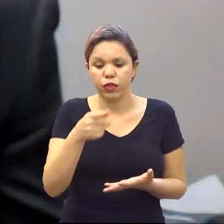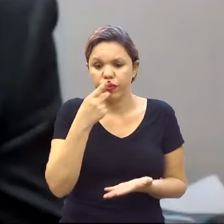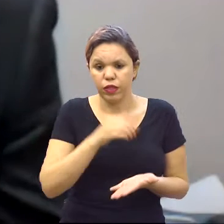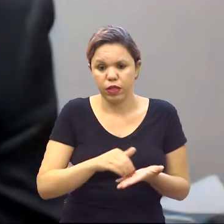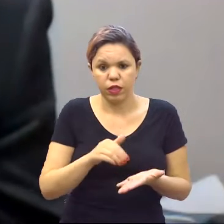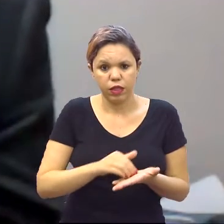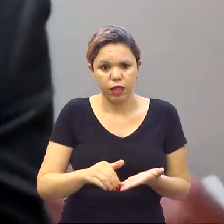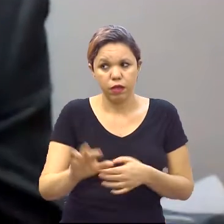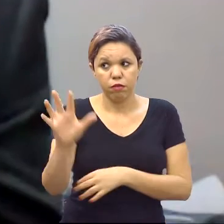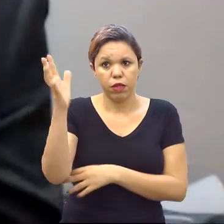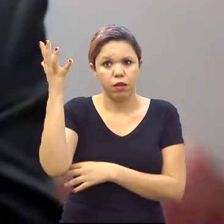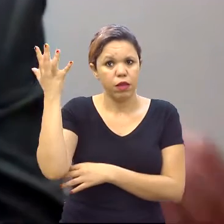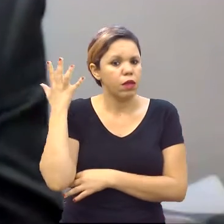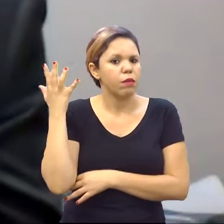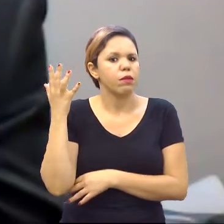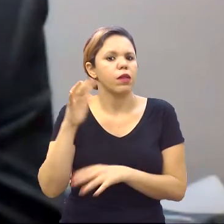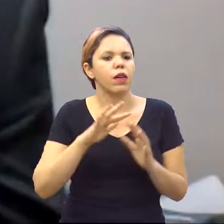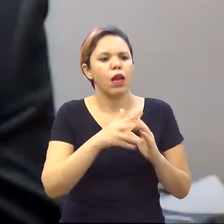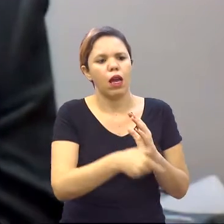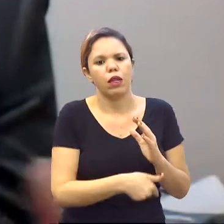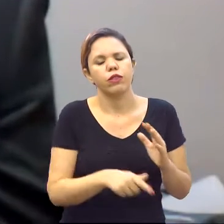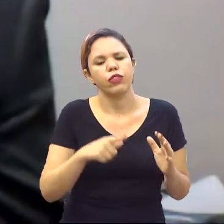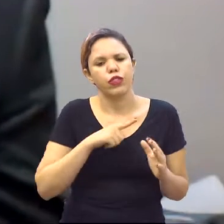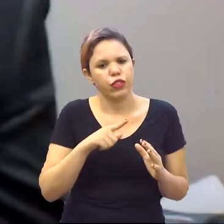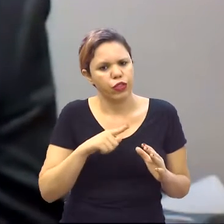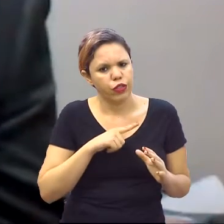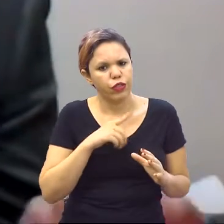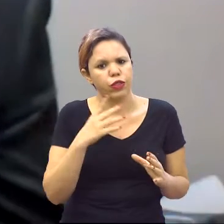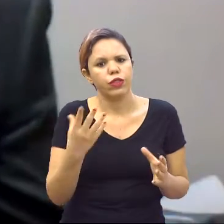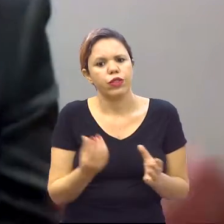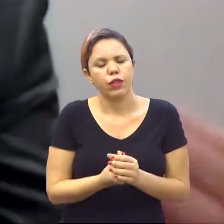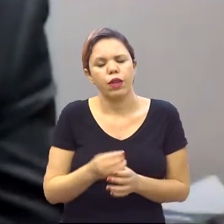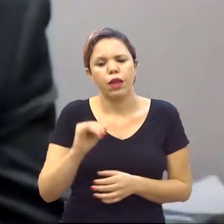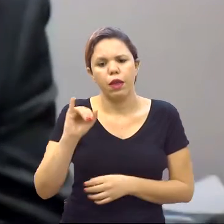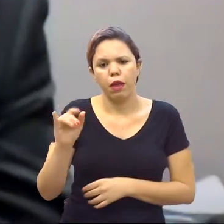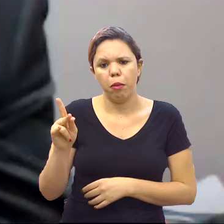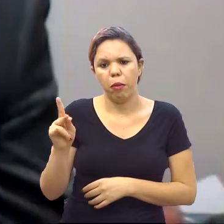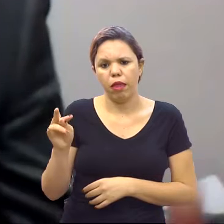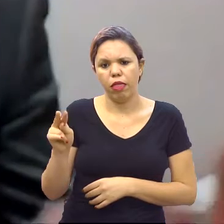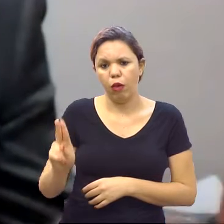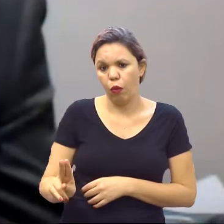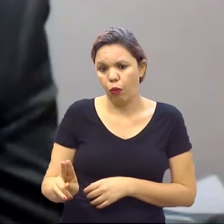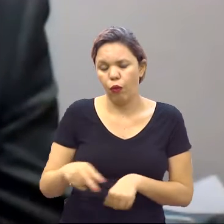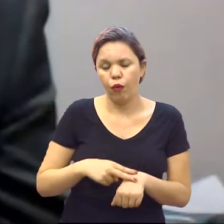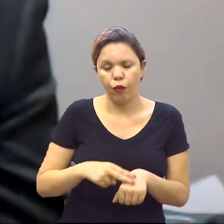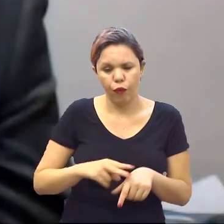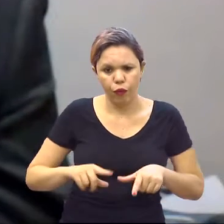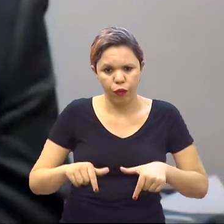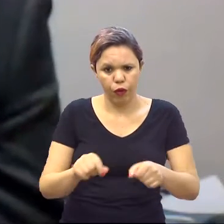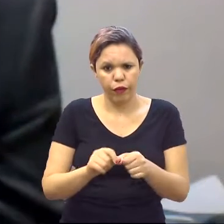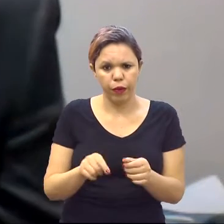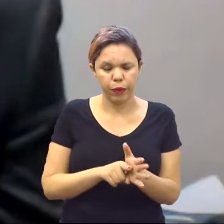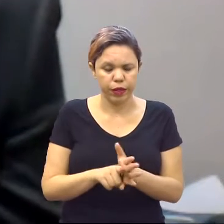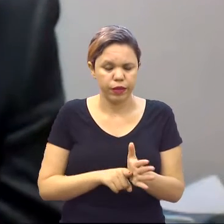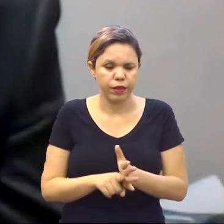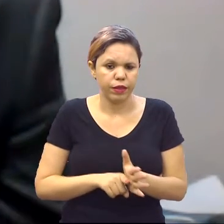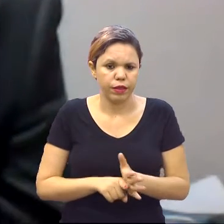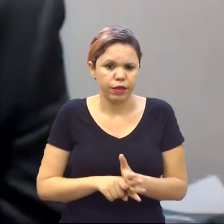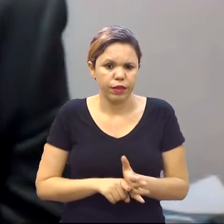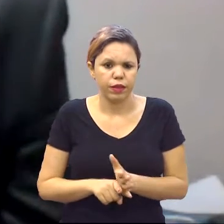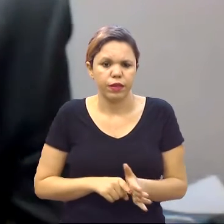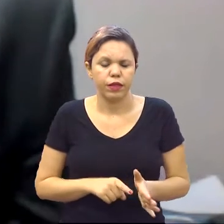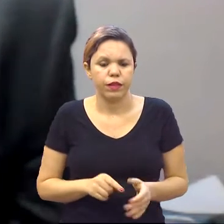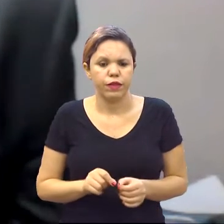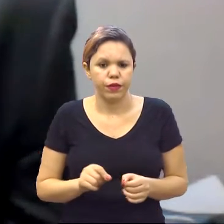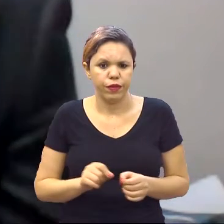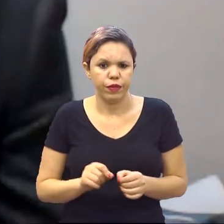do Meio Ambiente. Então, as secretarias do Meio Ambiente têm instituído os IPTUs verdes e outras ações que, numa pesquisa recente